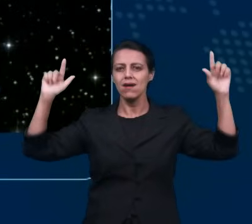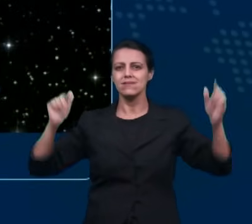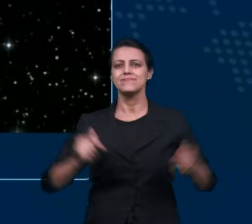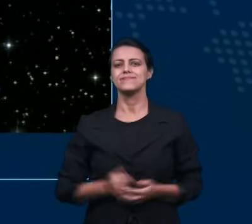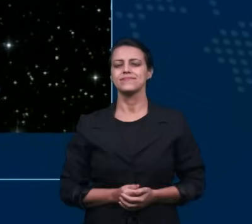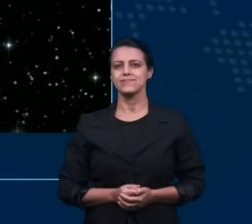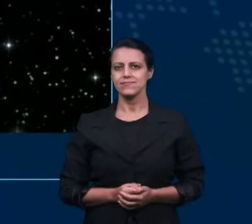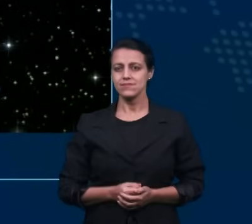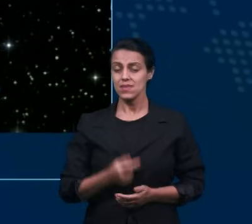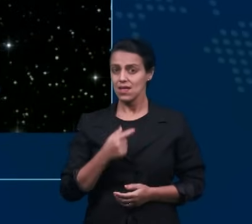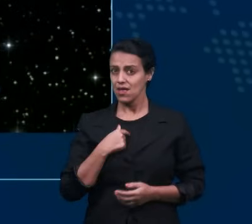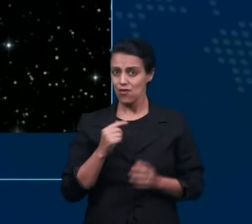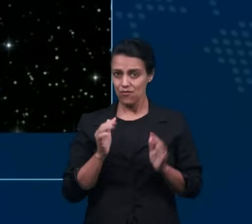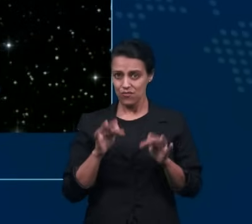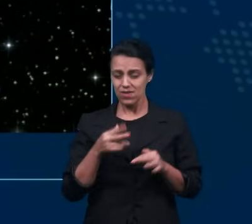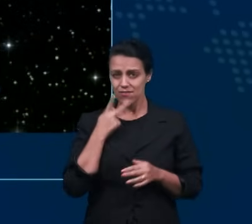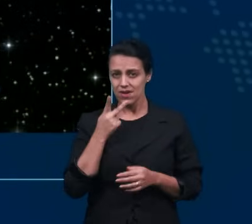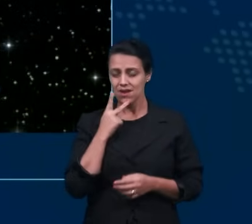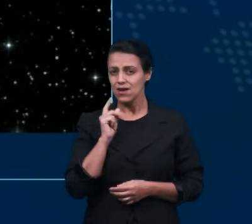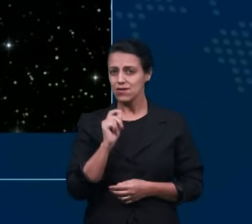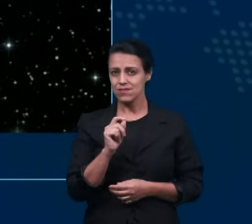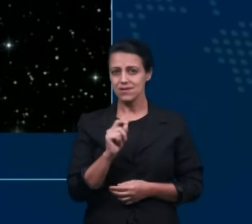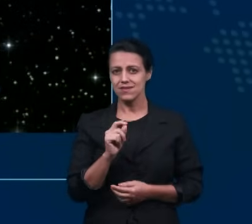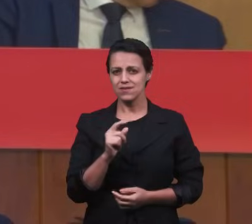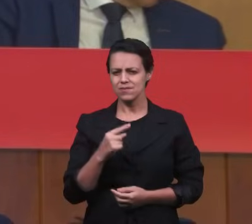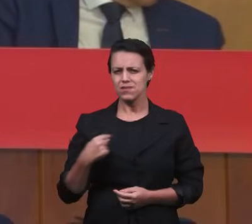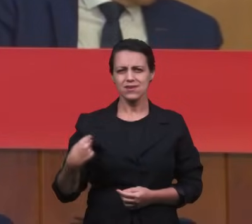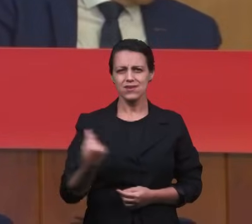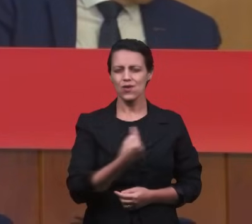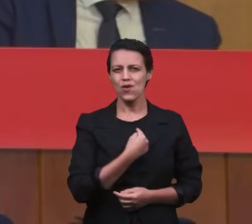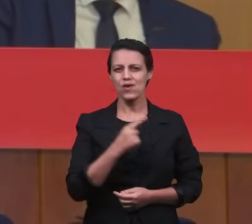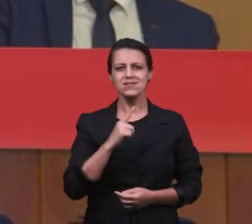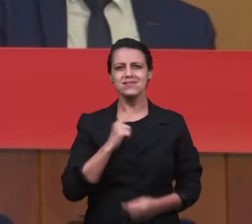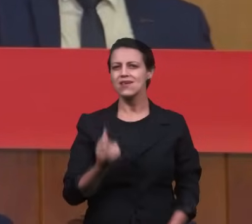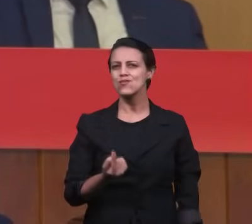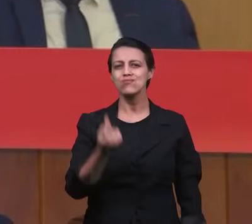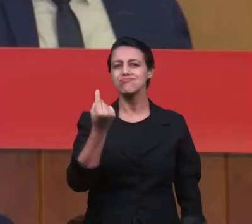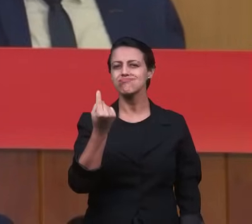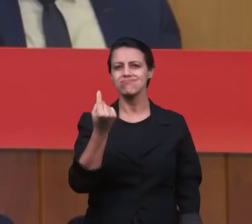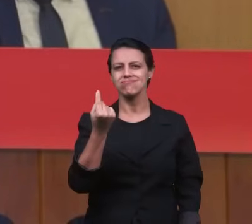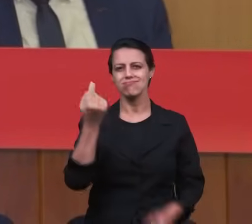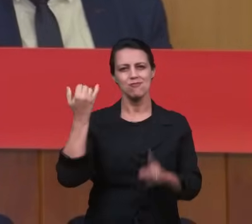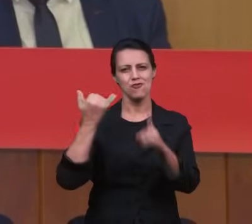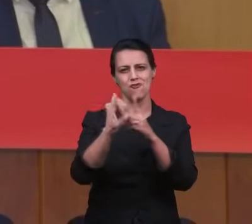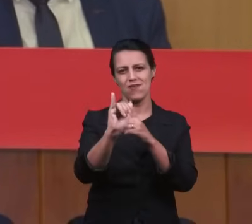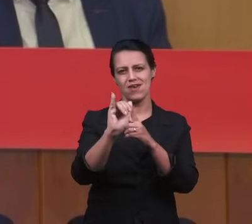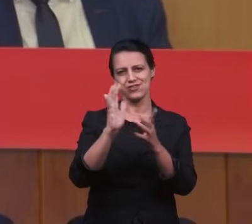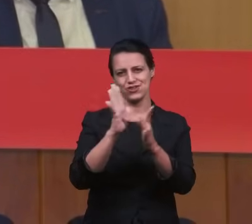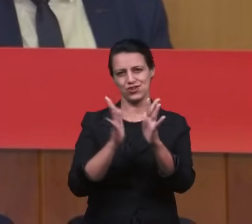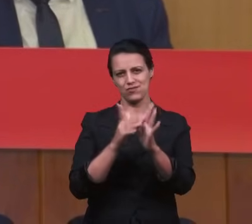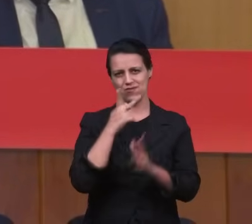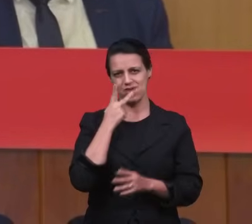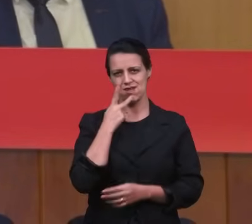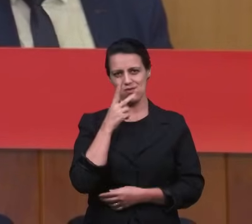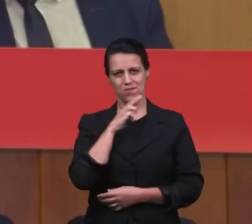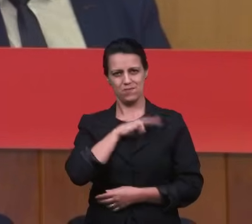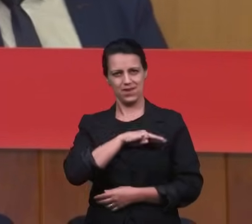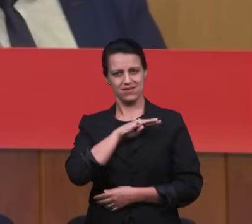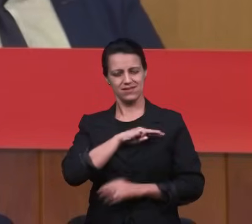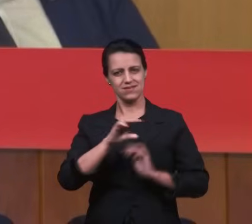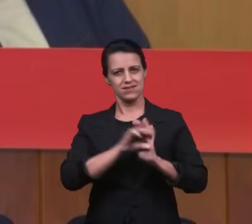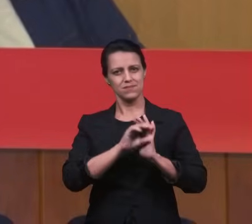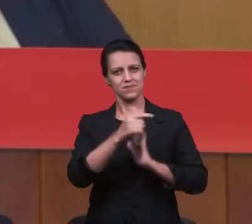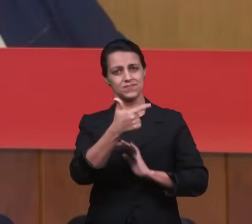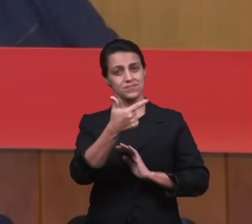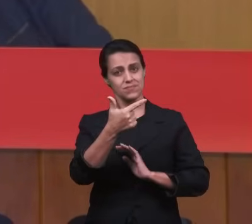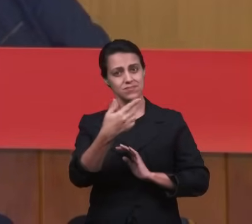palavra dizendo que para nós há um sinal profético dito por Jesus. Ele diz em Mateus 24,